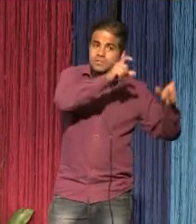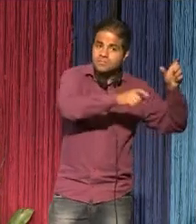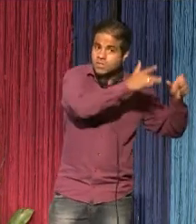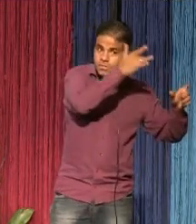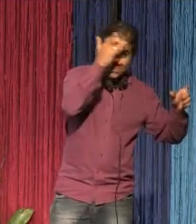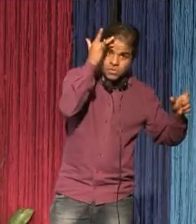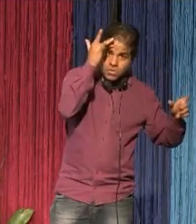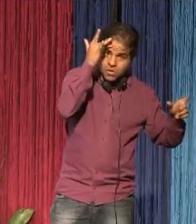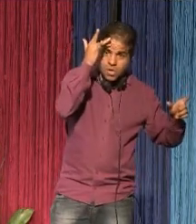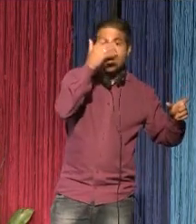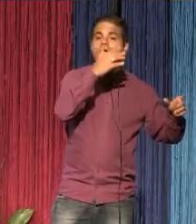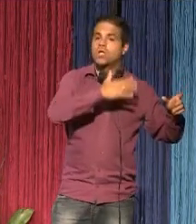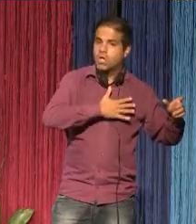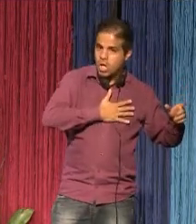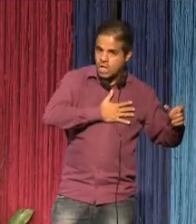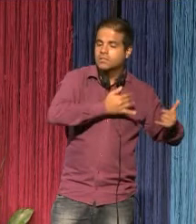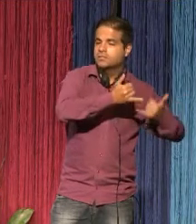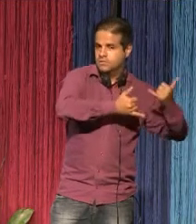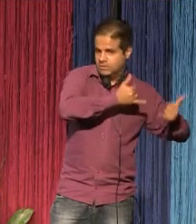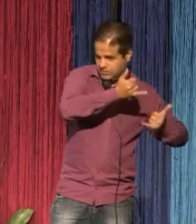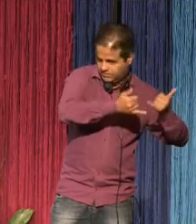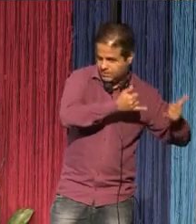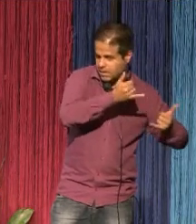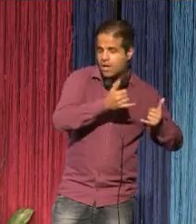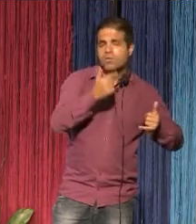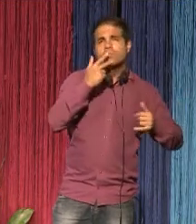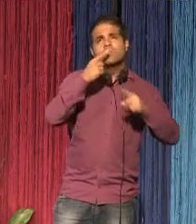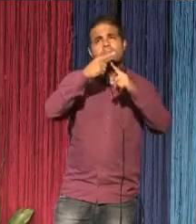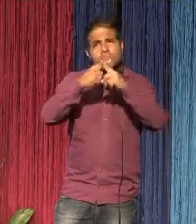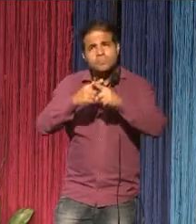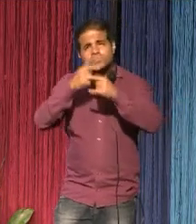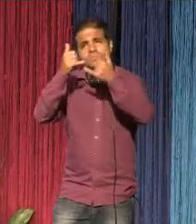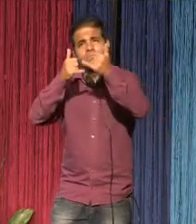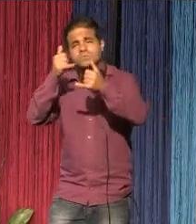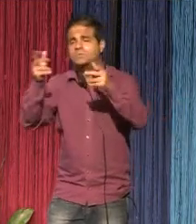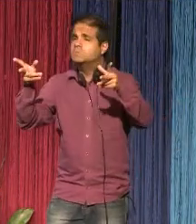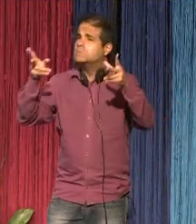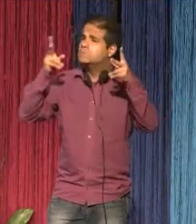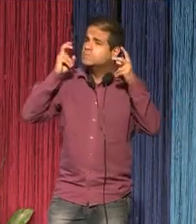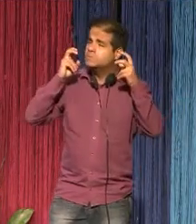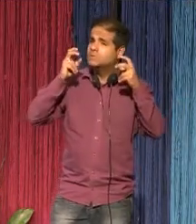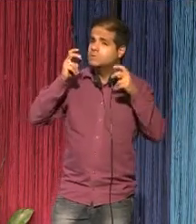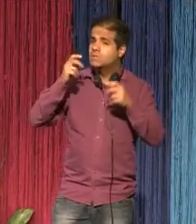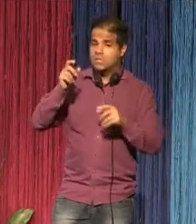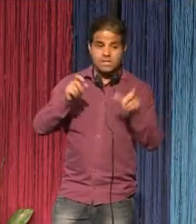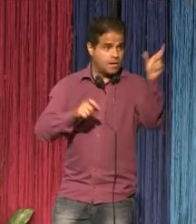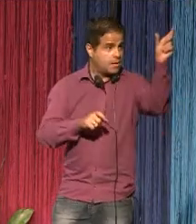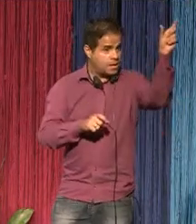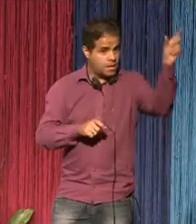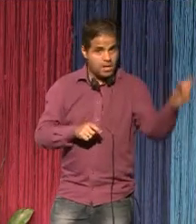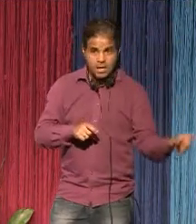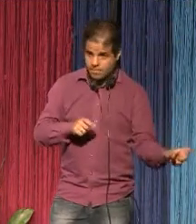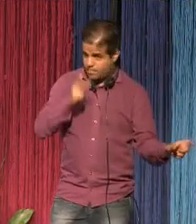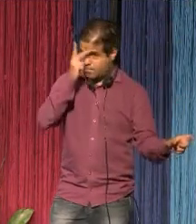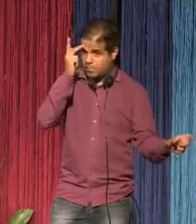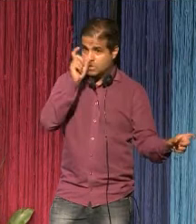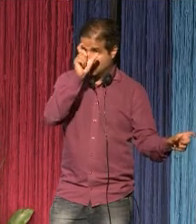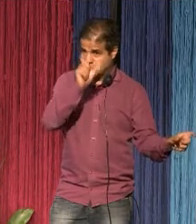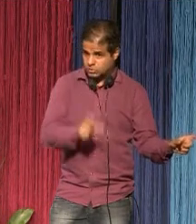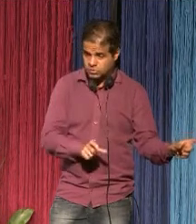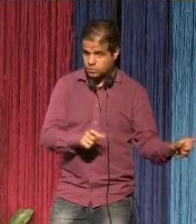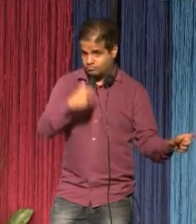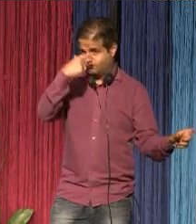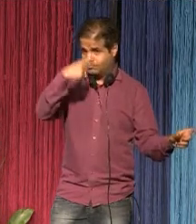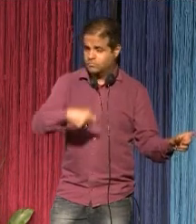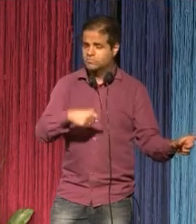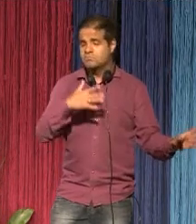seja, daquele que brinca. E quando nós pensamos jogos e brincadeiras na perspectiva do sujeito que brinca, bom,